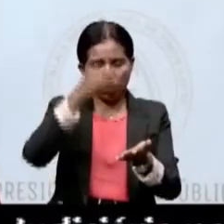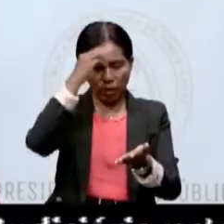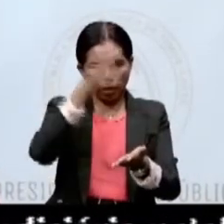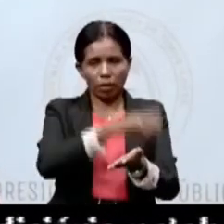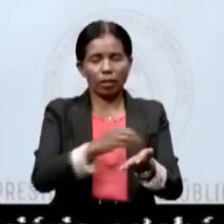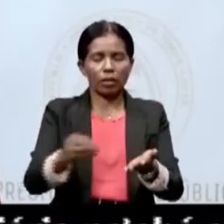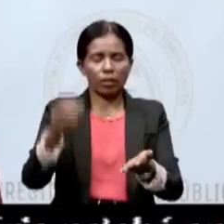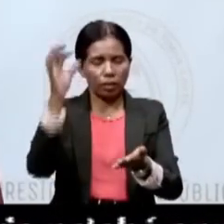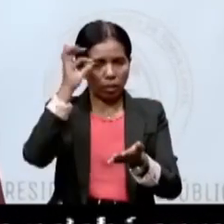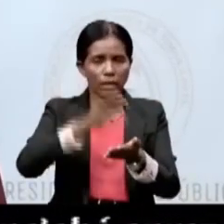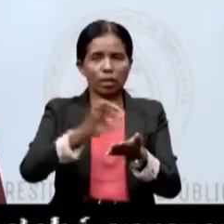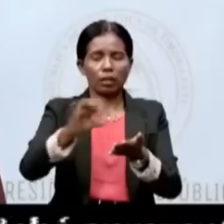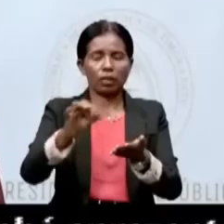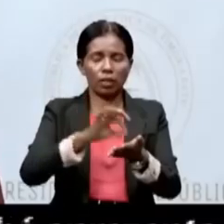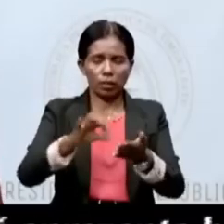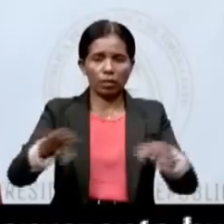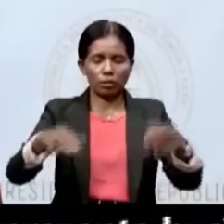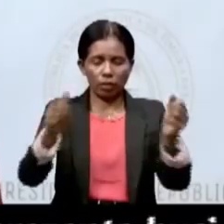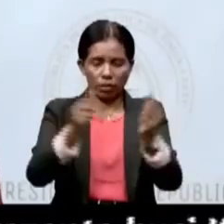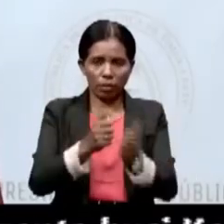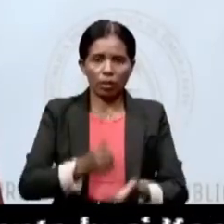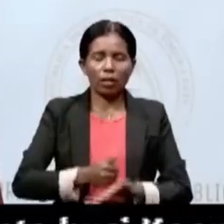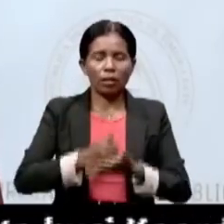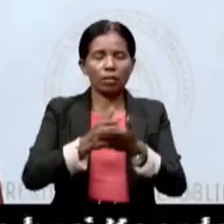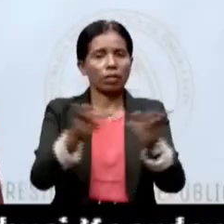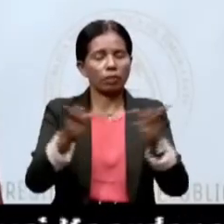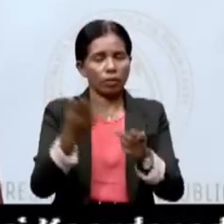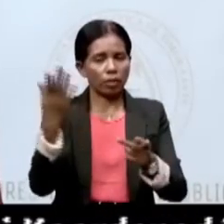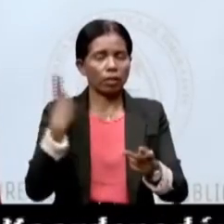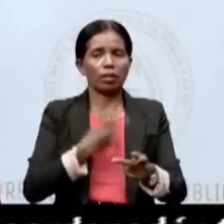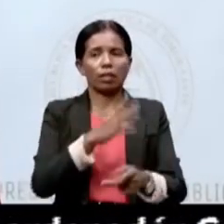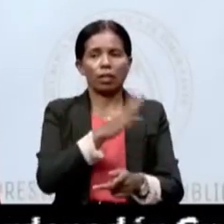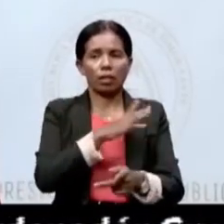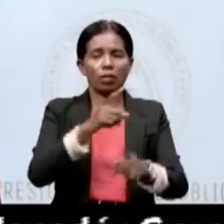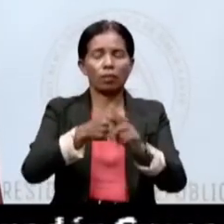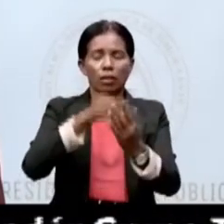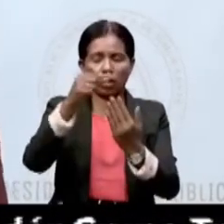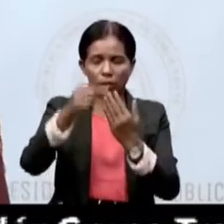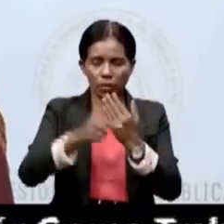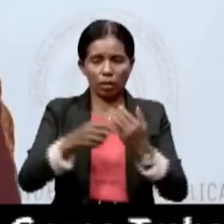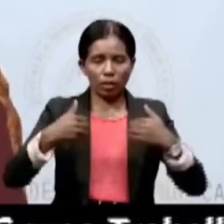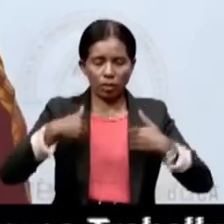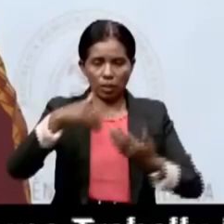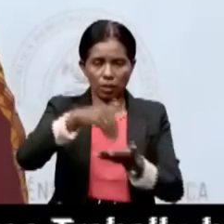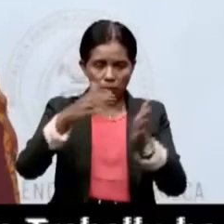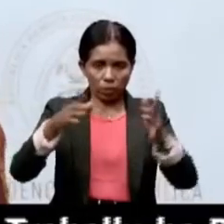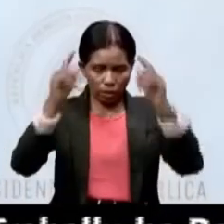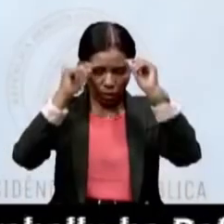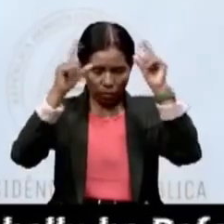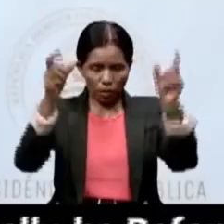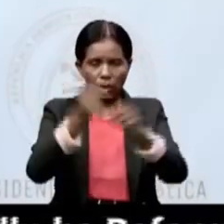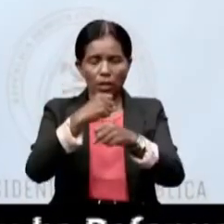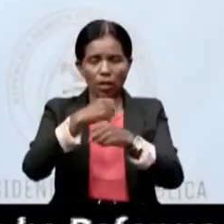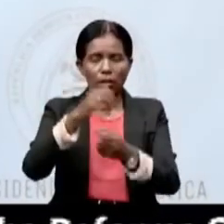também secretário de Estado assina um memorando de entendimento INB e tem reencata que a fulano agosto se estudante Timor-Oan se bajalou